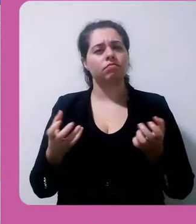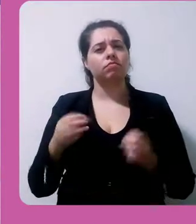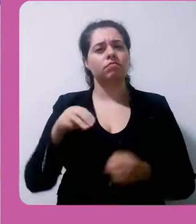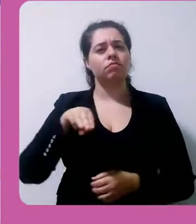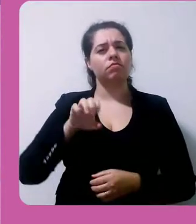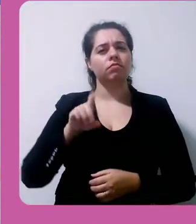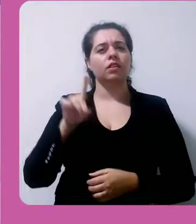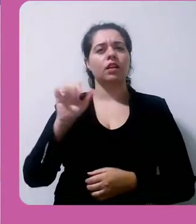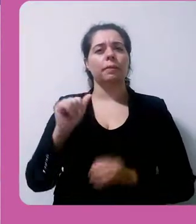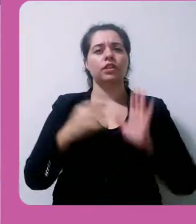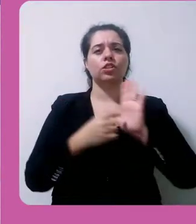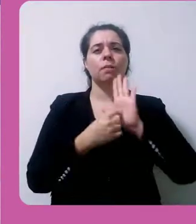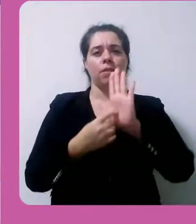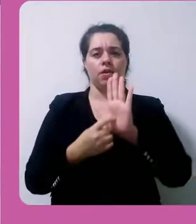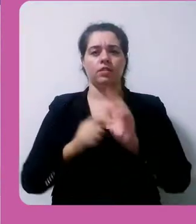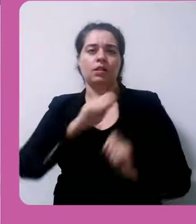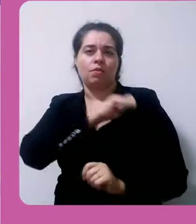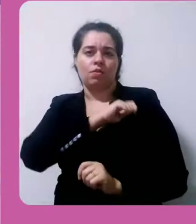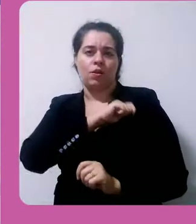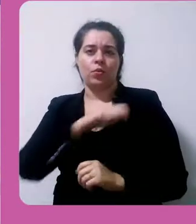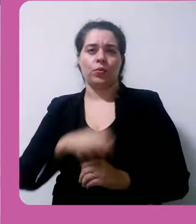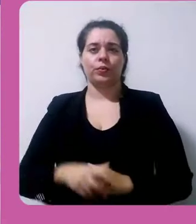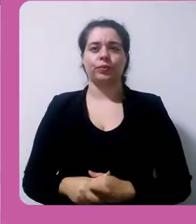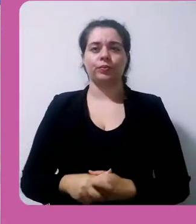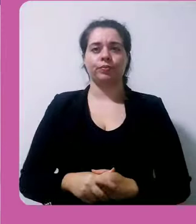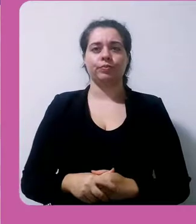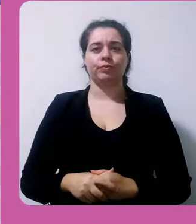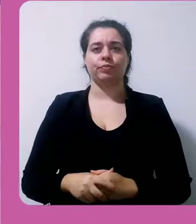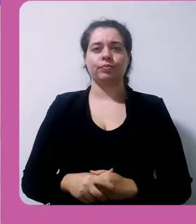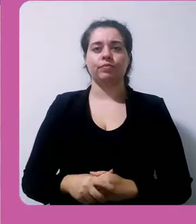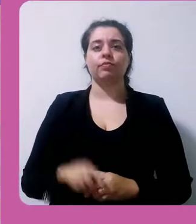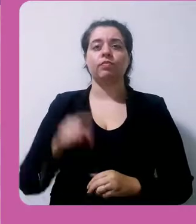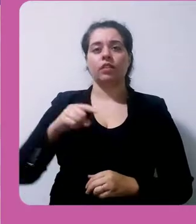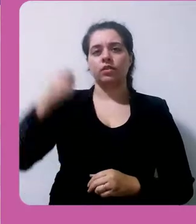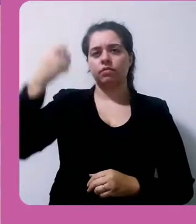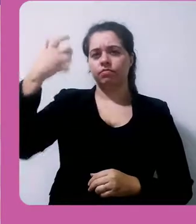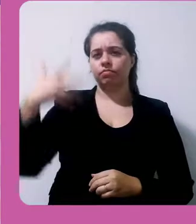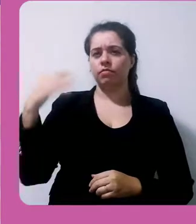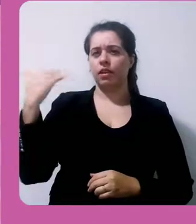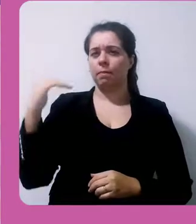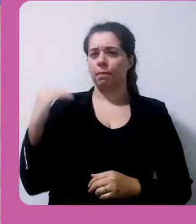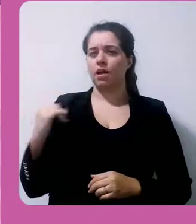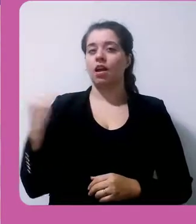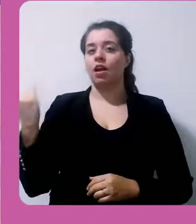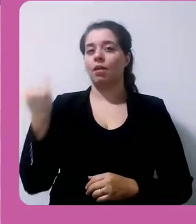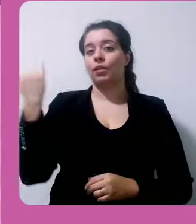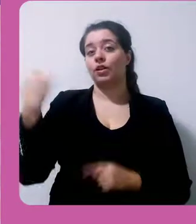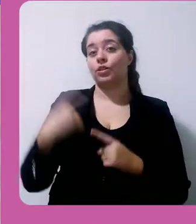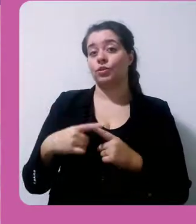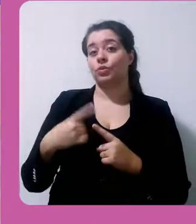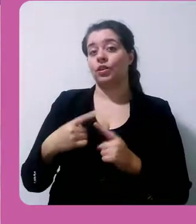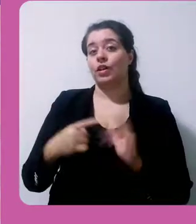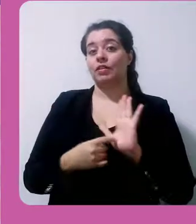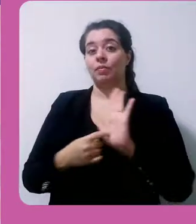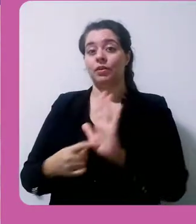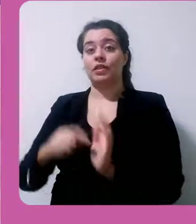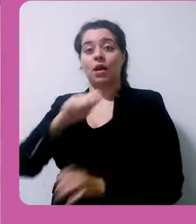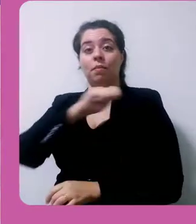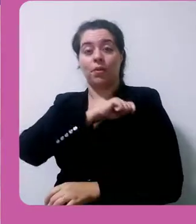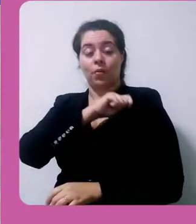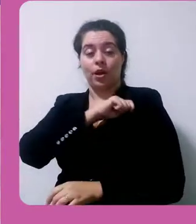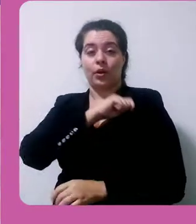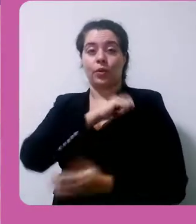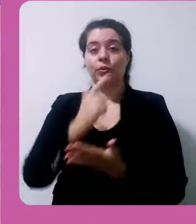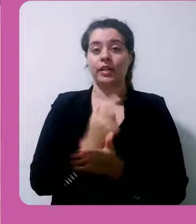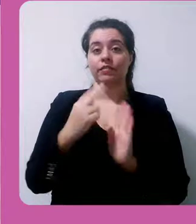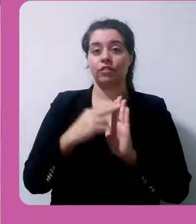para o aluno. Então, essa ordem também é a ordem importante que vai aparecer para o seu aluno no livro de notas dele, na planilha